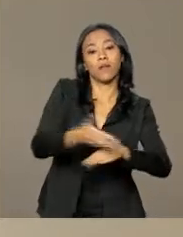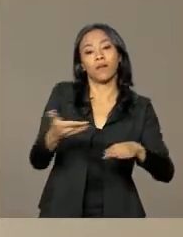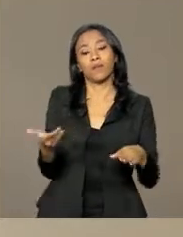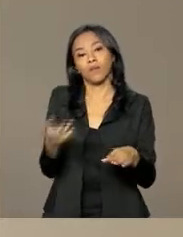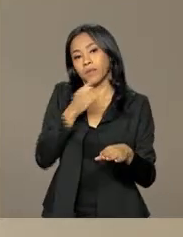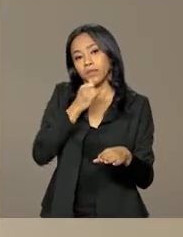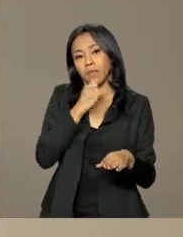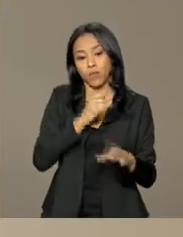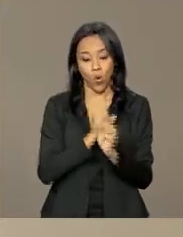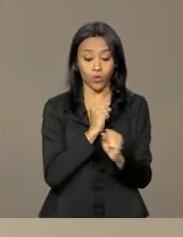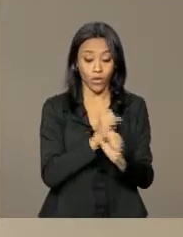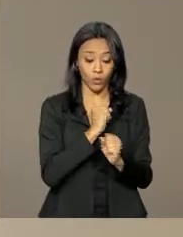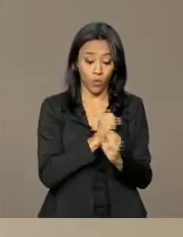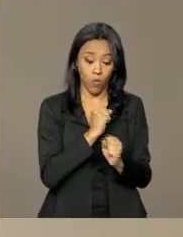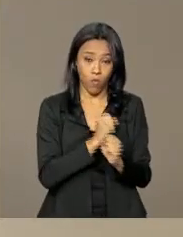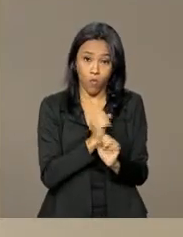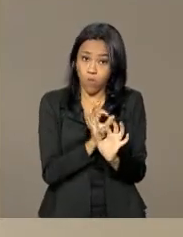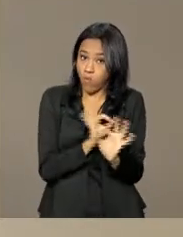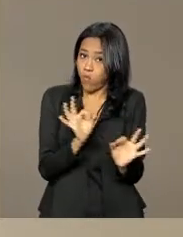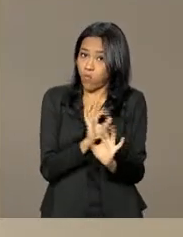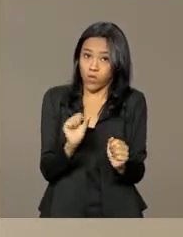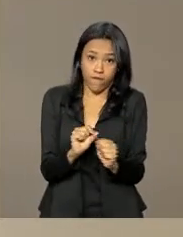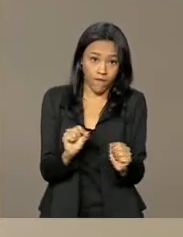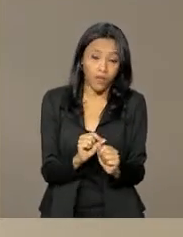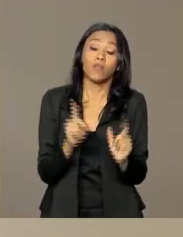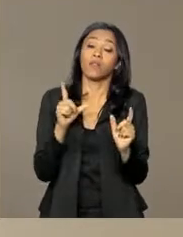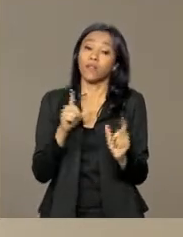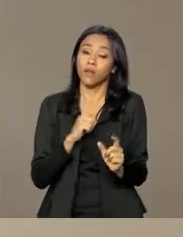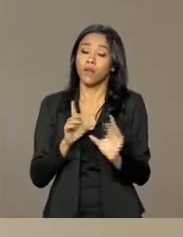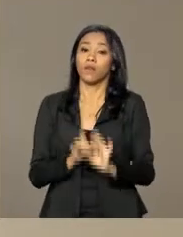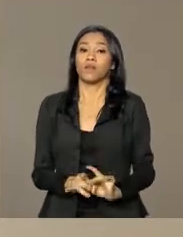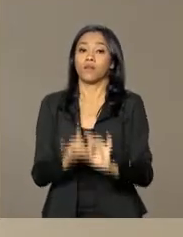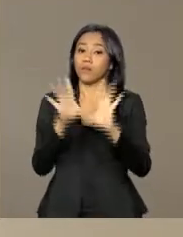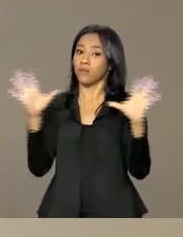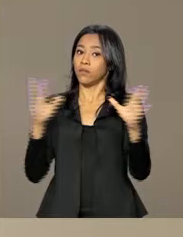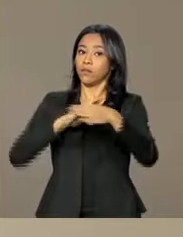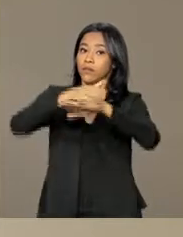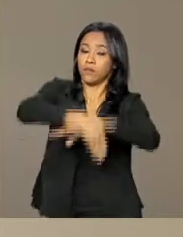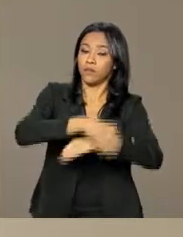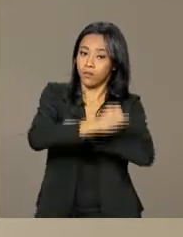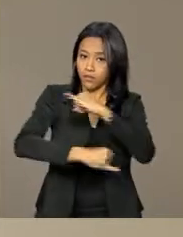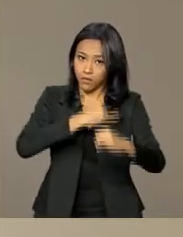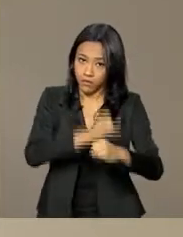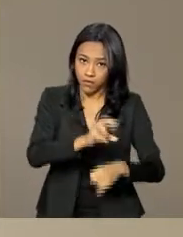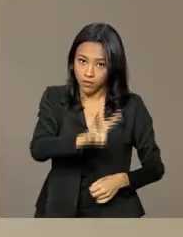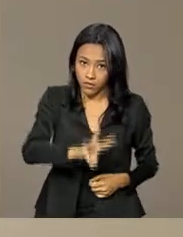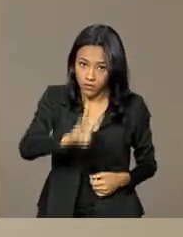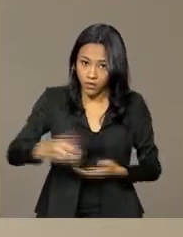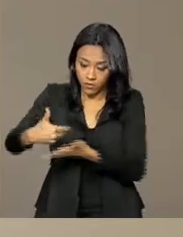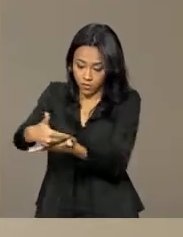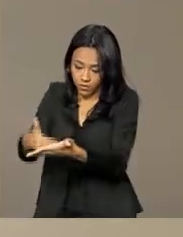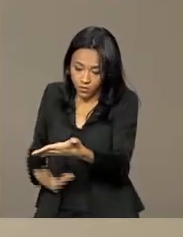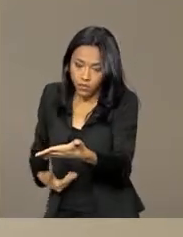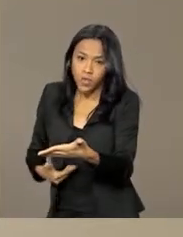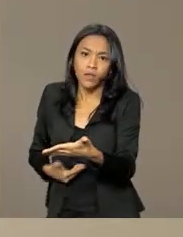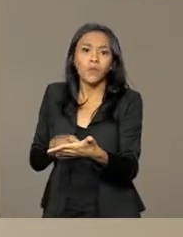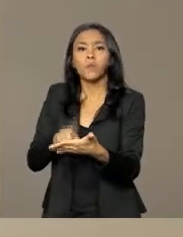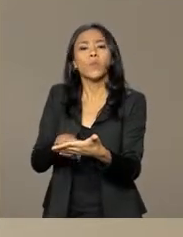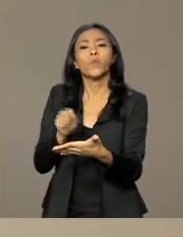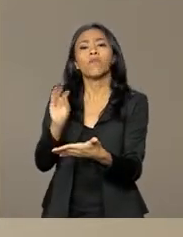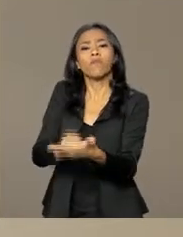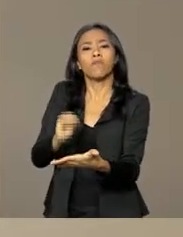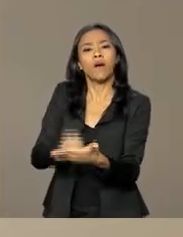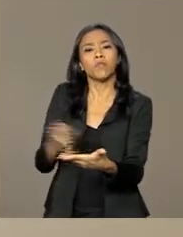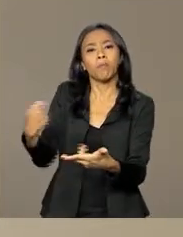o contador não tem ainda o feito, né? Então lá estará disponível o ato declaratório, listando todos os